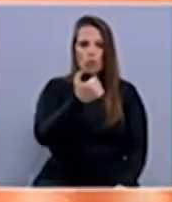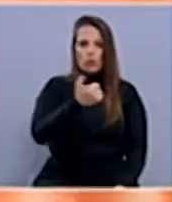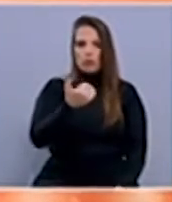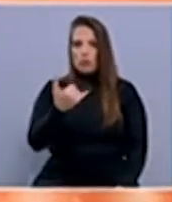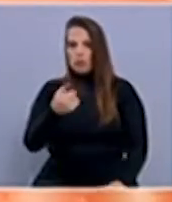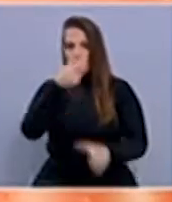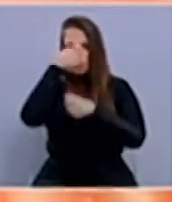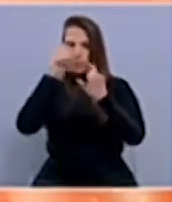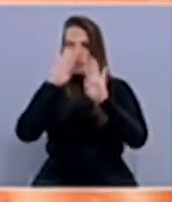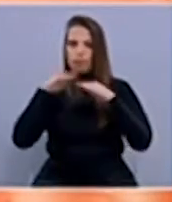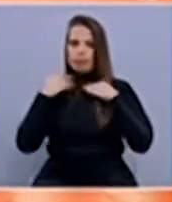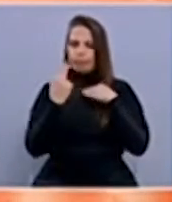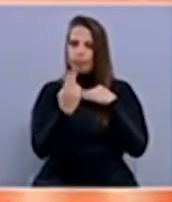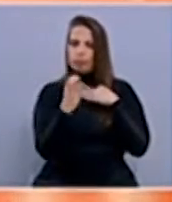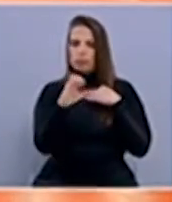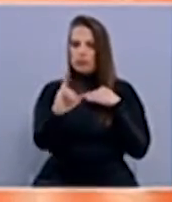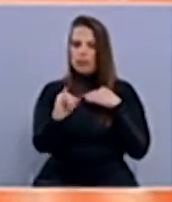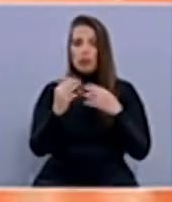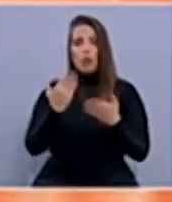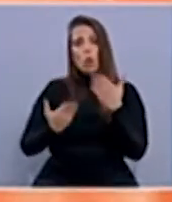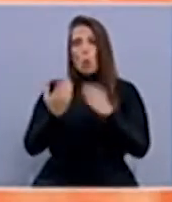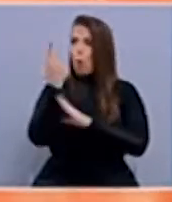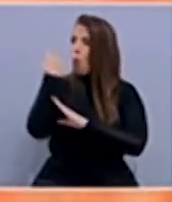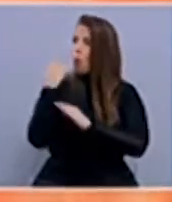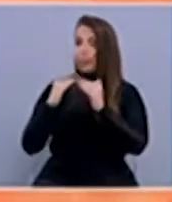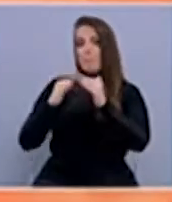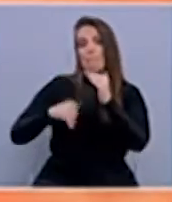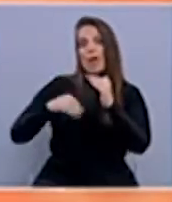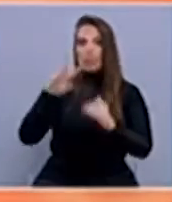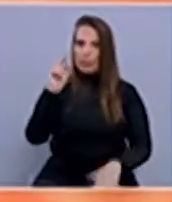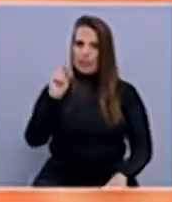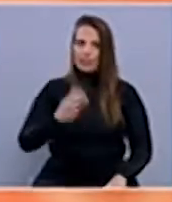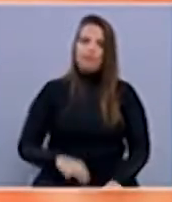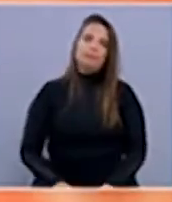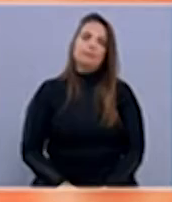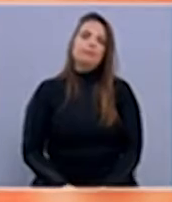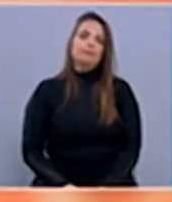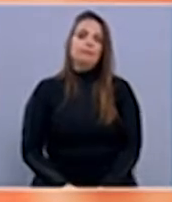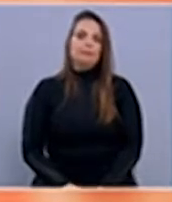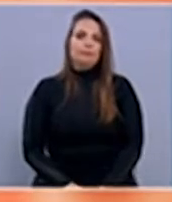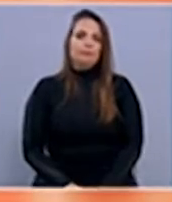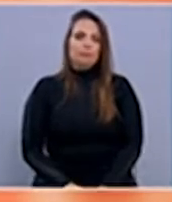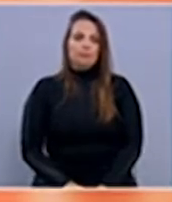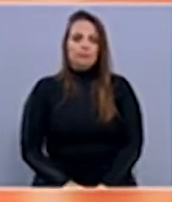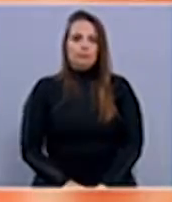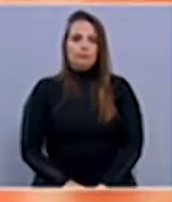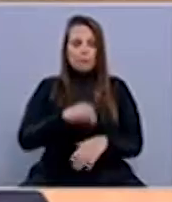852 utentes, são menos 13 do que no dia de ontem.